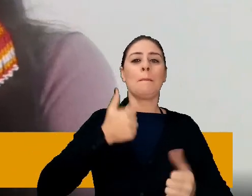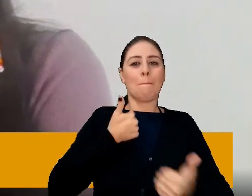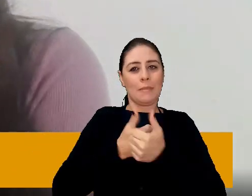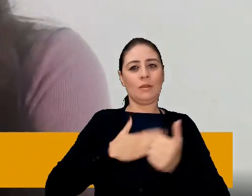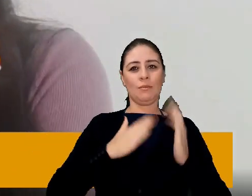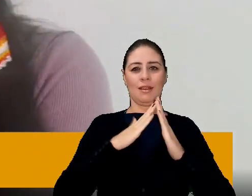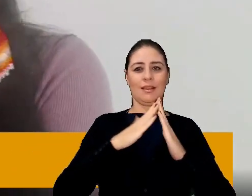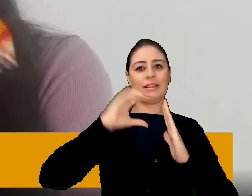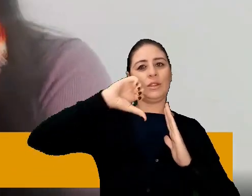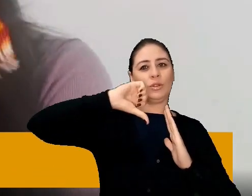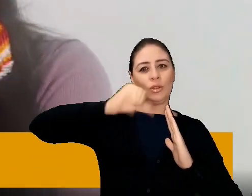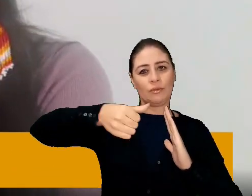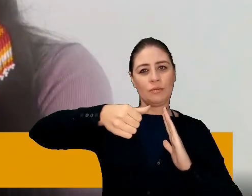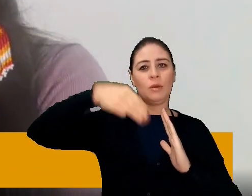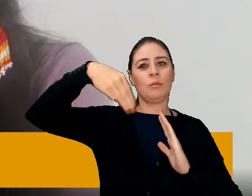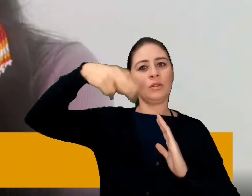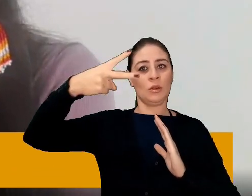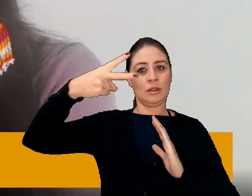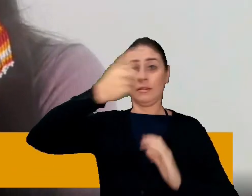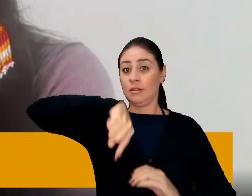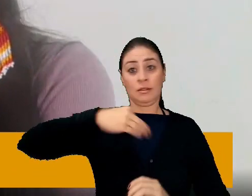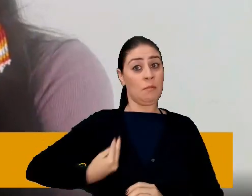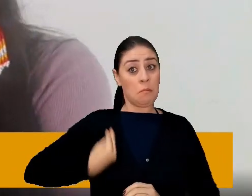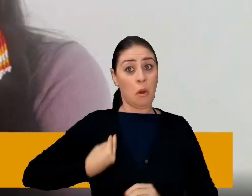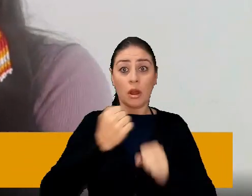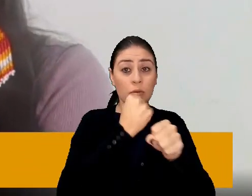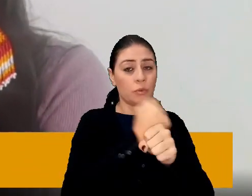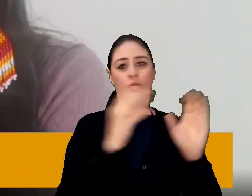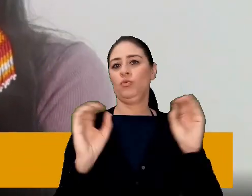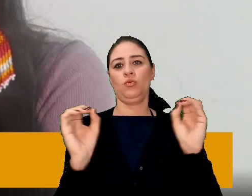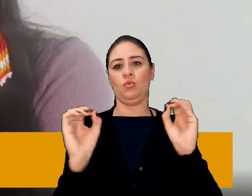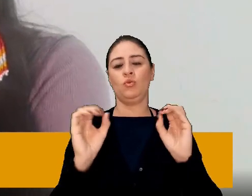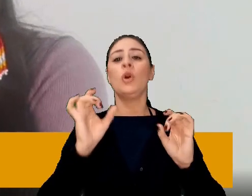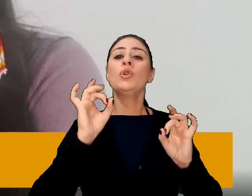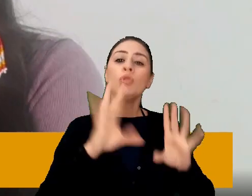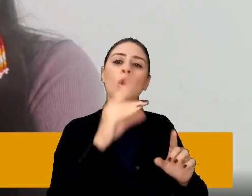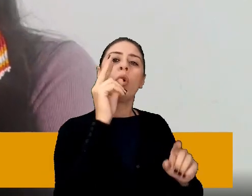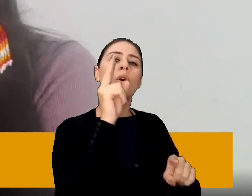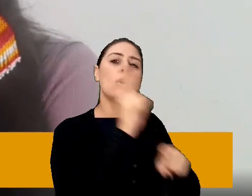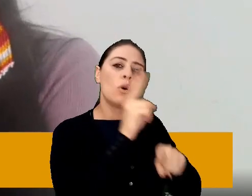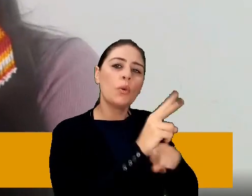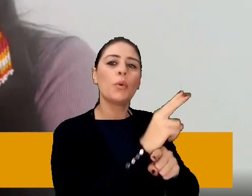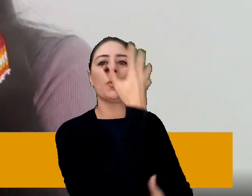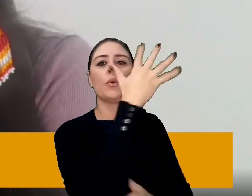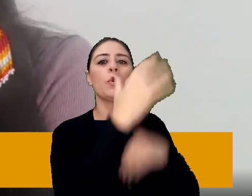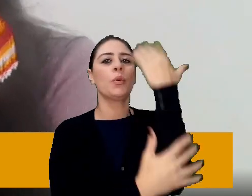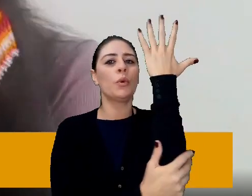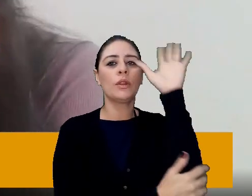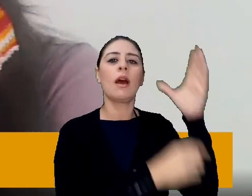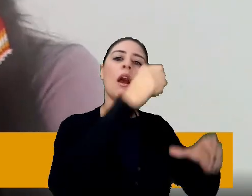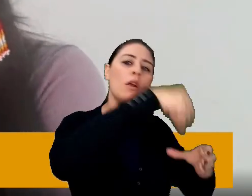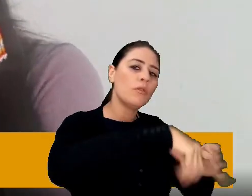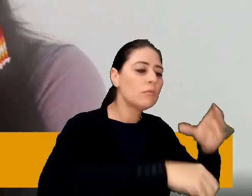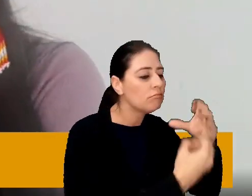minha casa, a gente não mora. A gente refloresta, né? E preserva essa área. Por